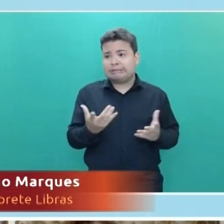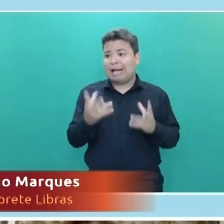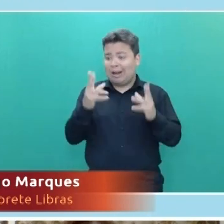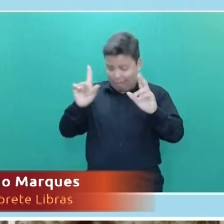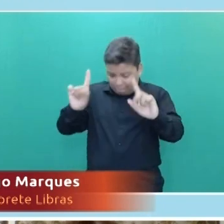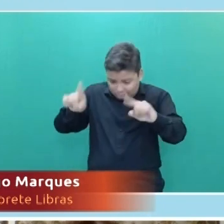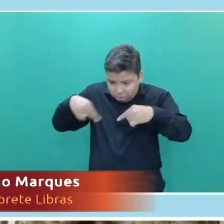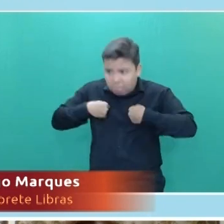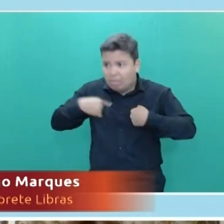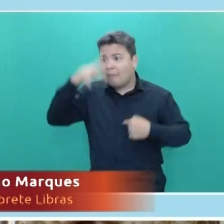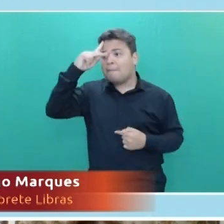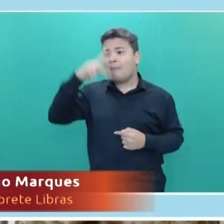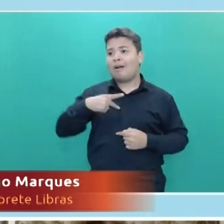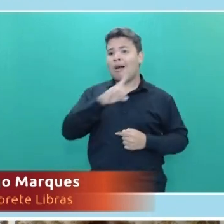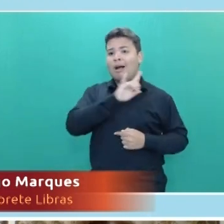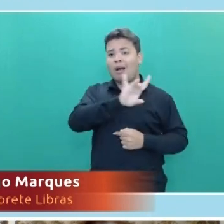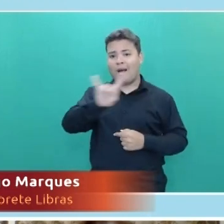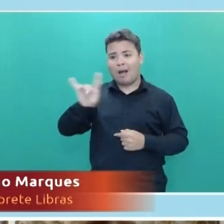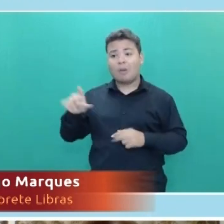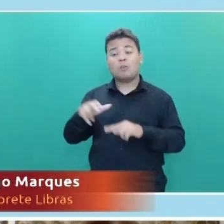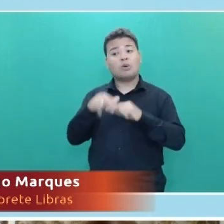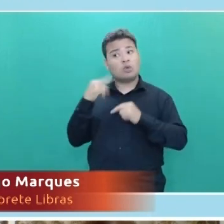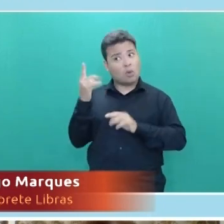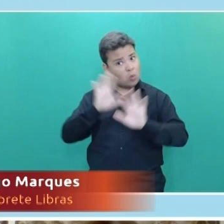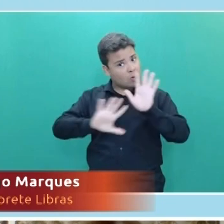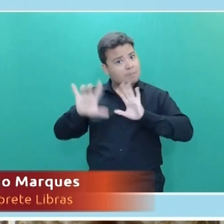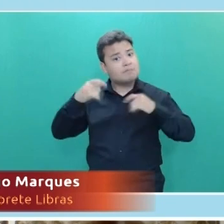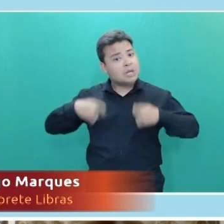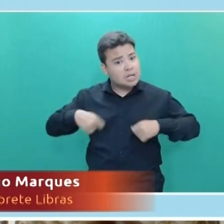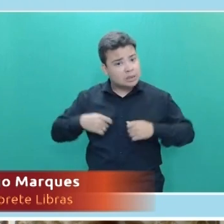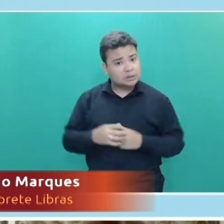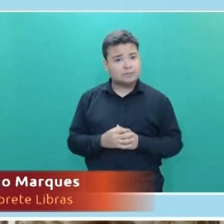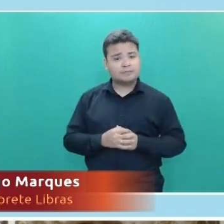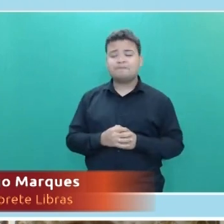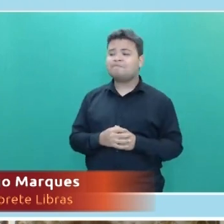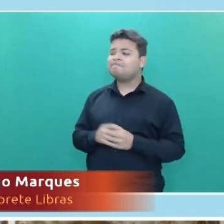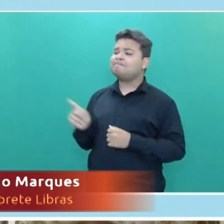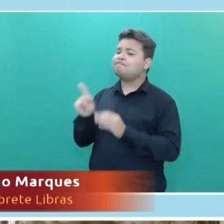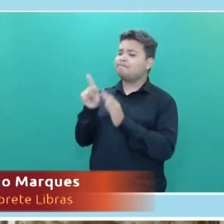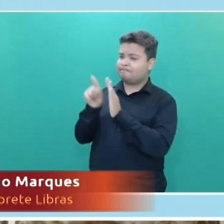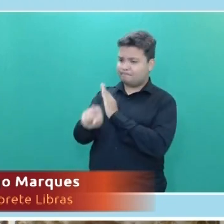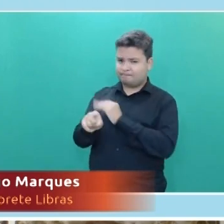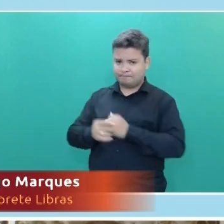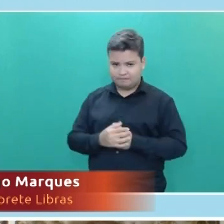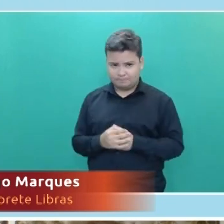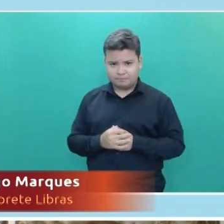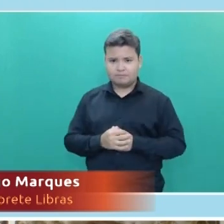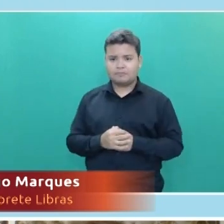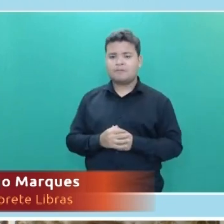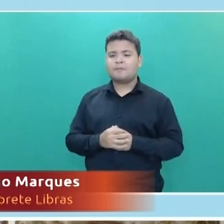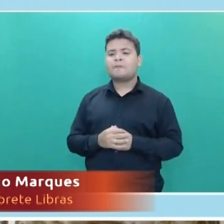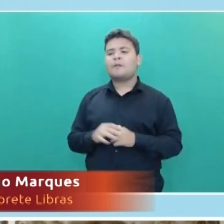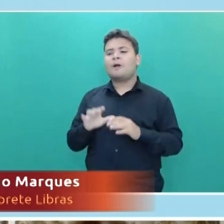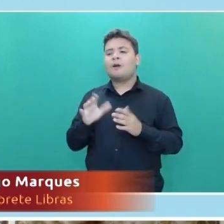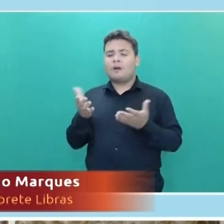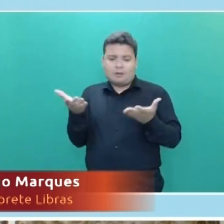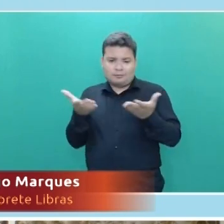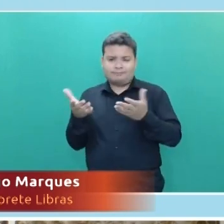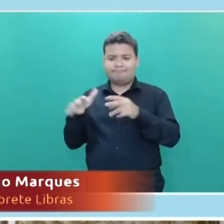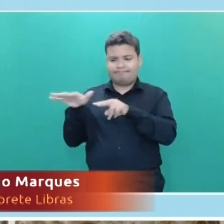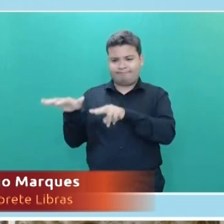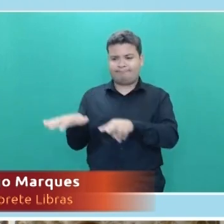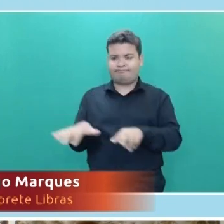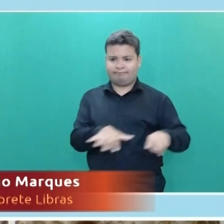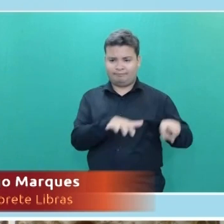isso, professora, de nós muito cuidado. Professora, há uma onda agora nessa semana em que nós estamos